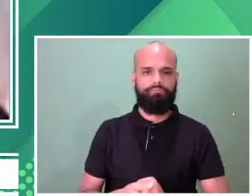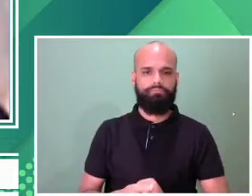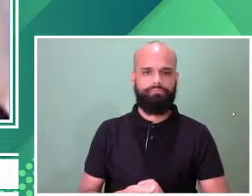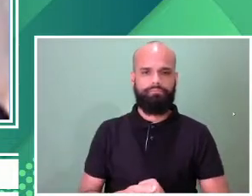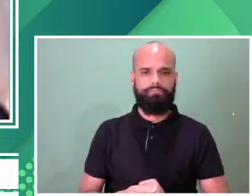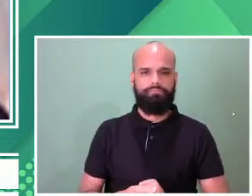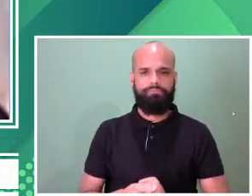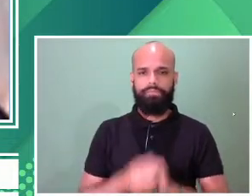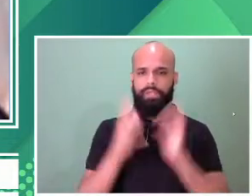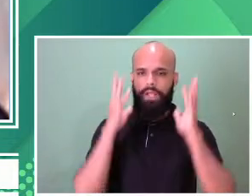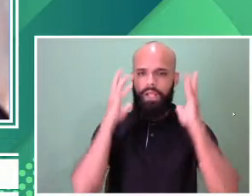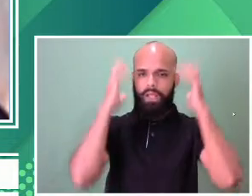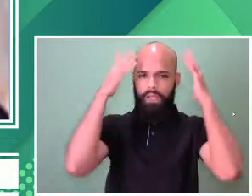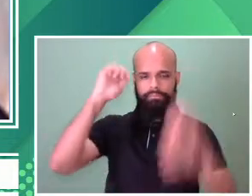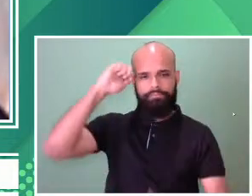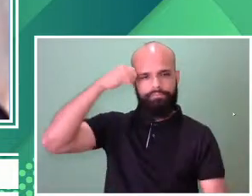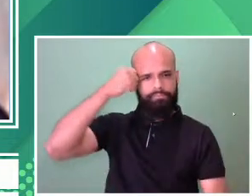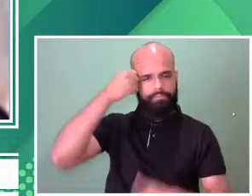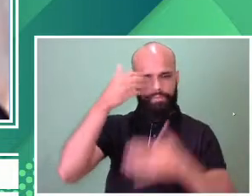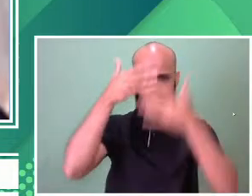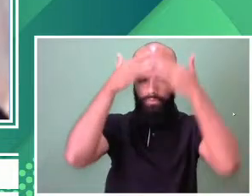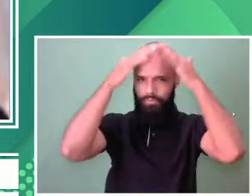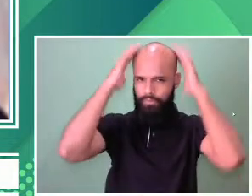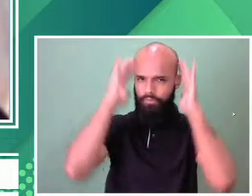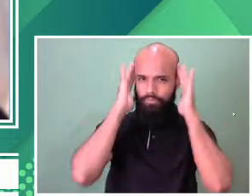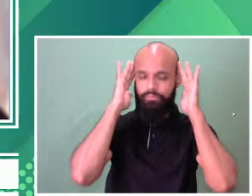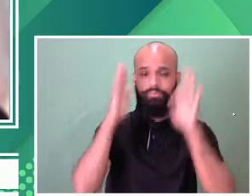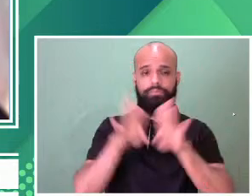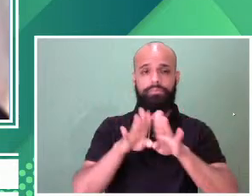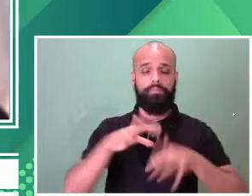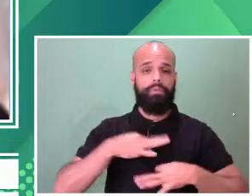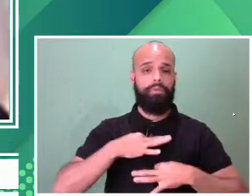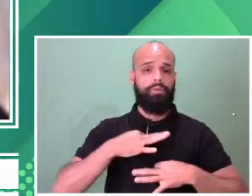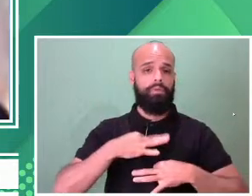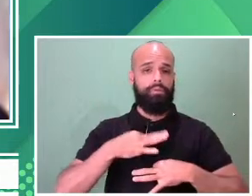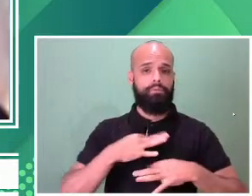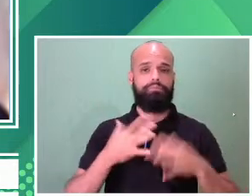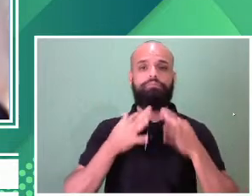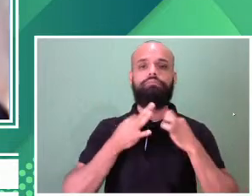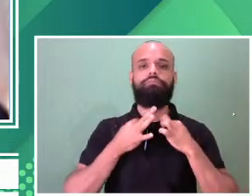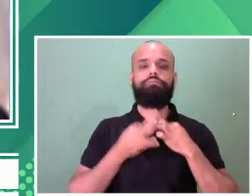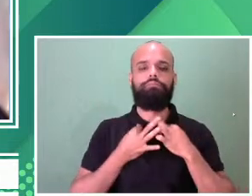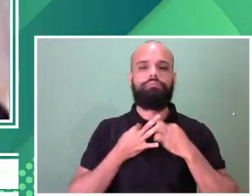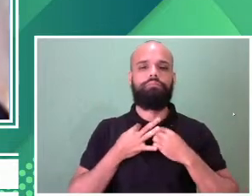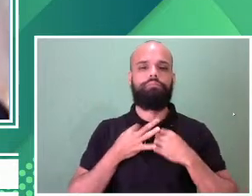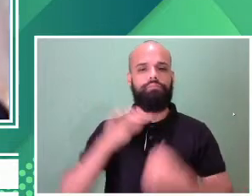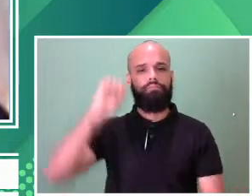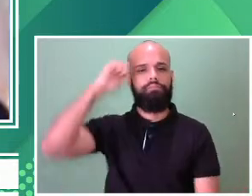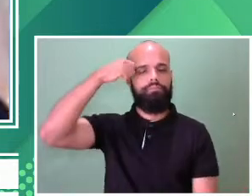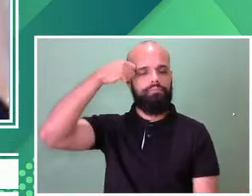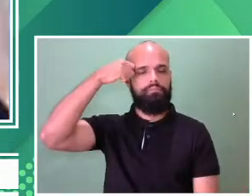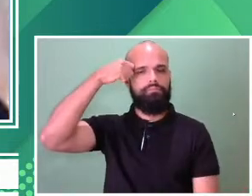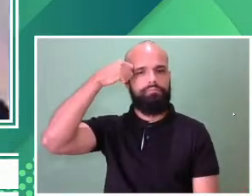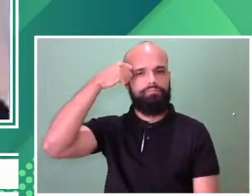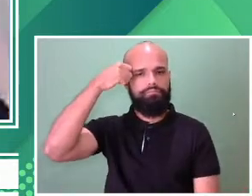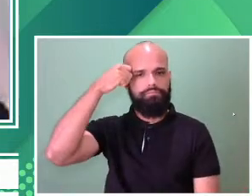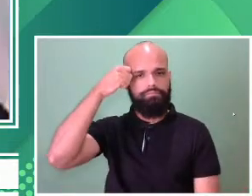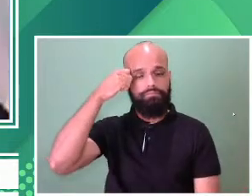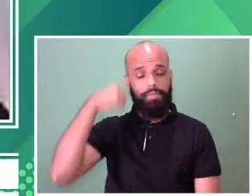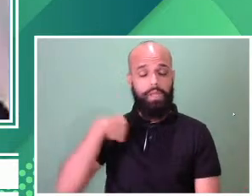Tenho cabelo preto, bem curto. E eu estou vestindo uma camisa gola polo na cor preta, né? E